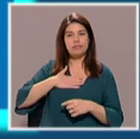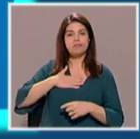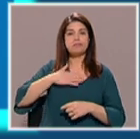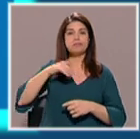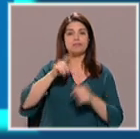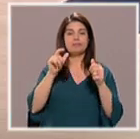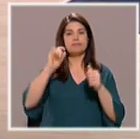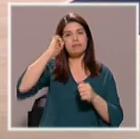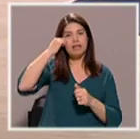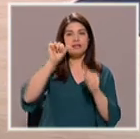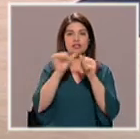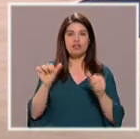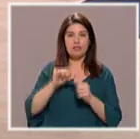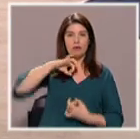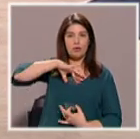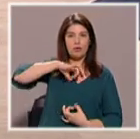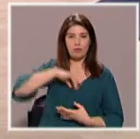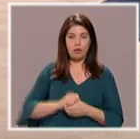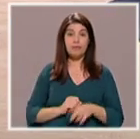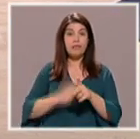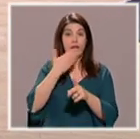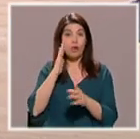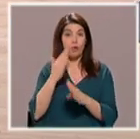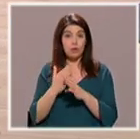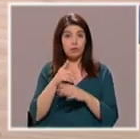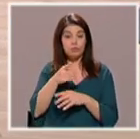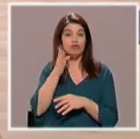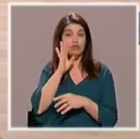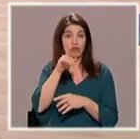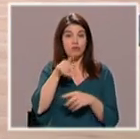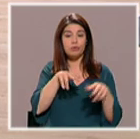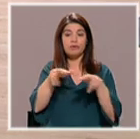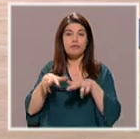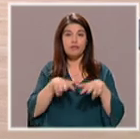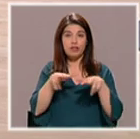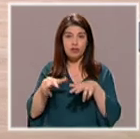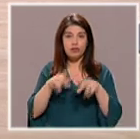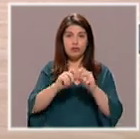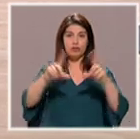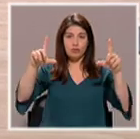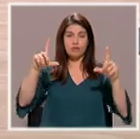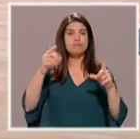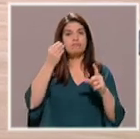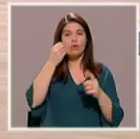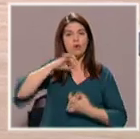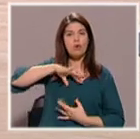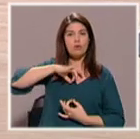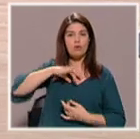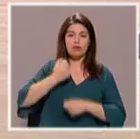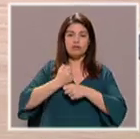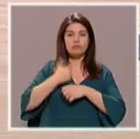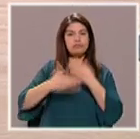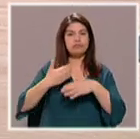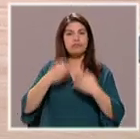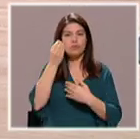se focaram isso na última aula, quando visualizámos o vídeo sobre como trabalham as hormonas, no final